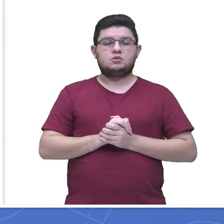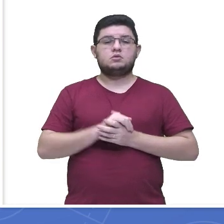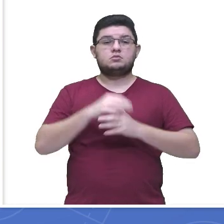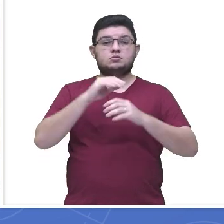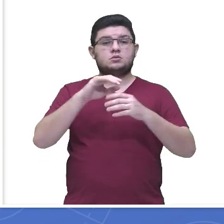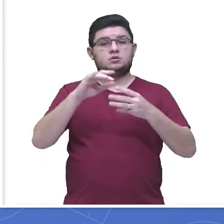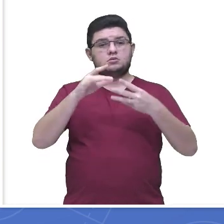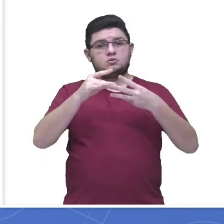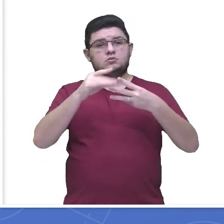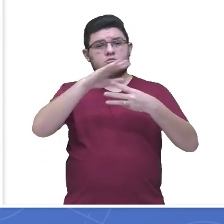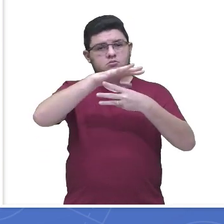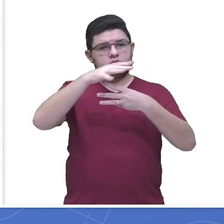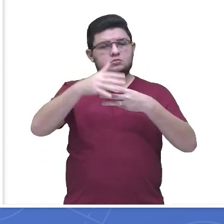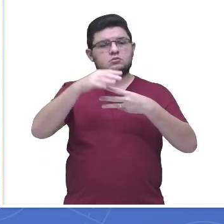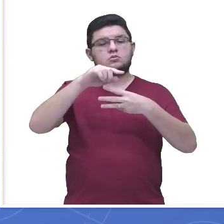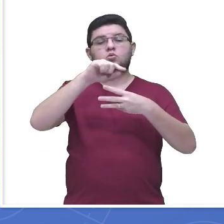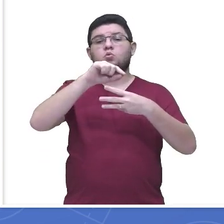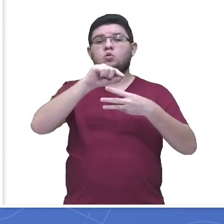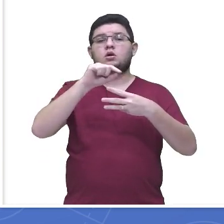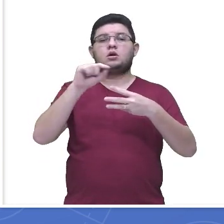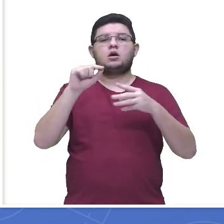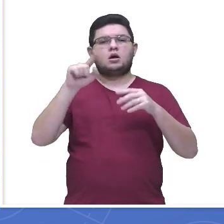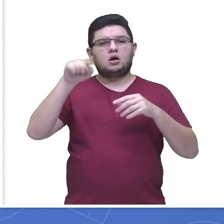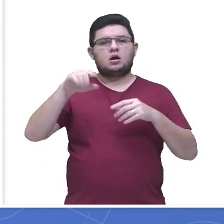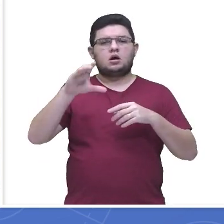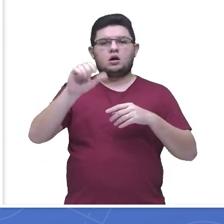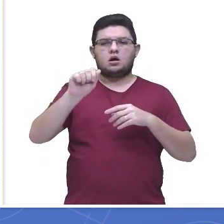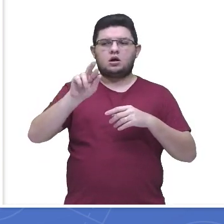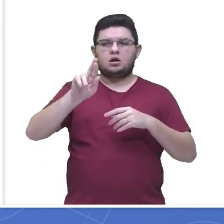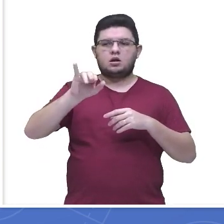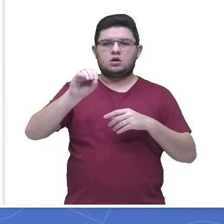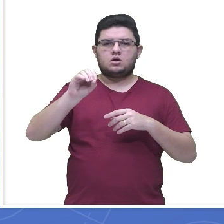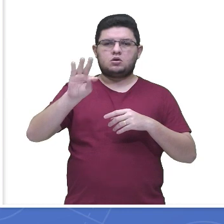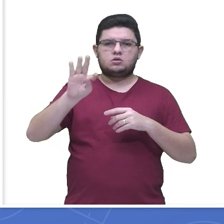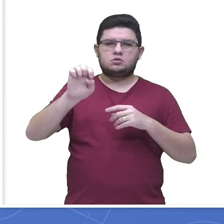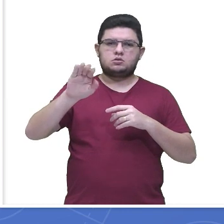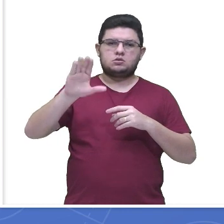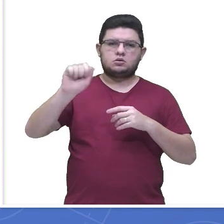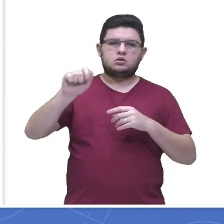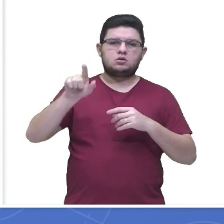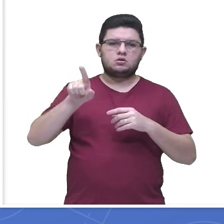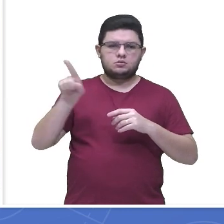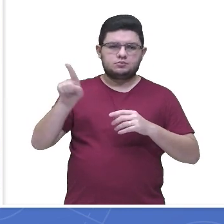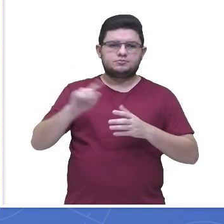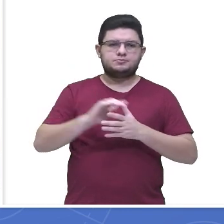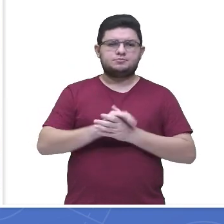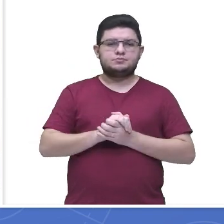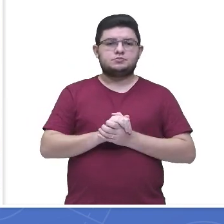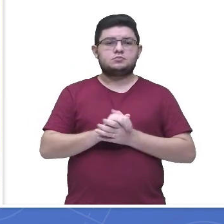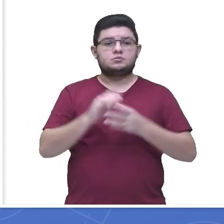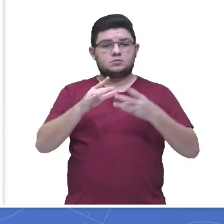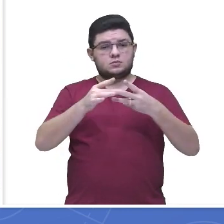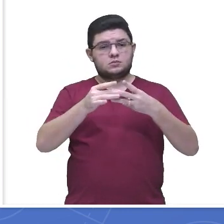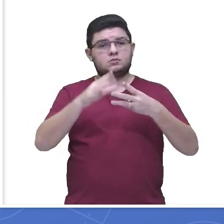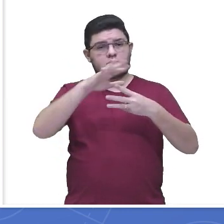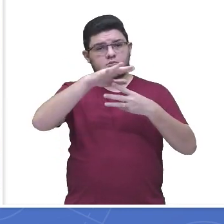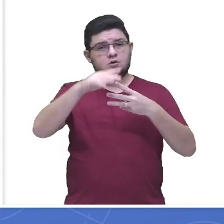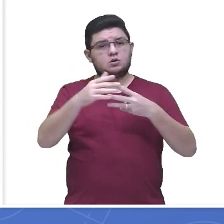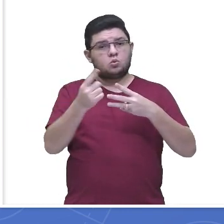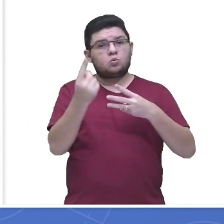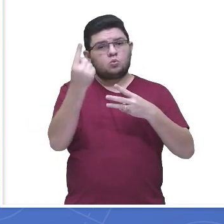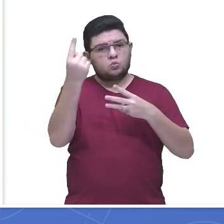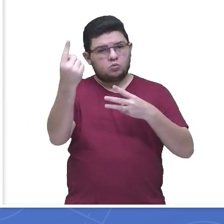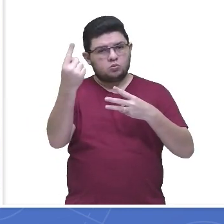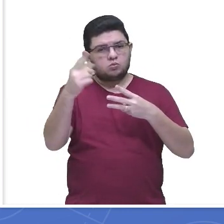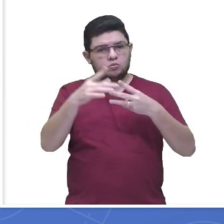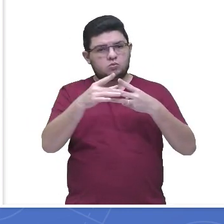seu DNA, que é a carioteca, né, essa membrana envolvendo ali o seu núcleo. São seres unicelulares, aqueles